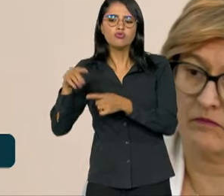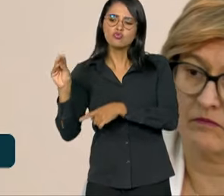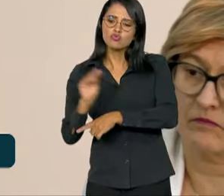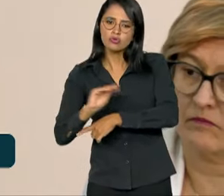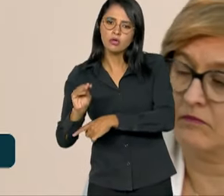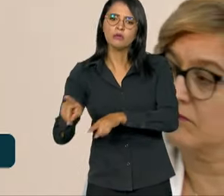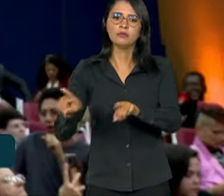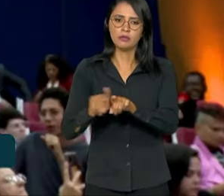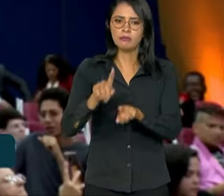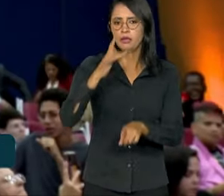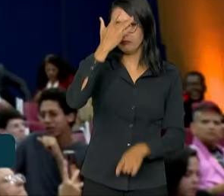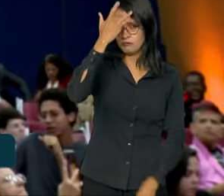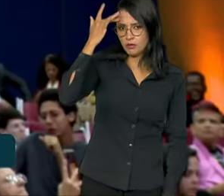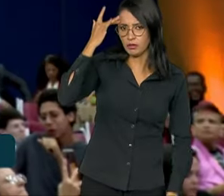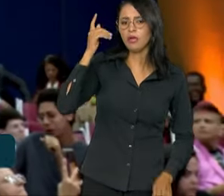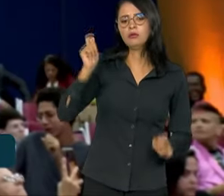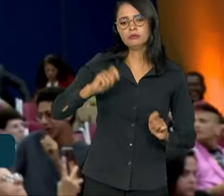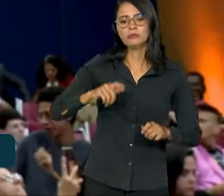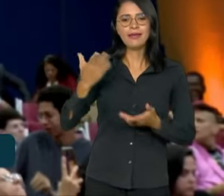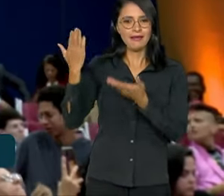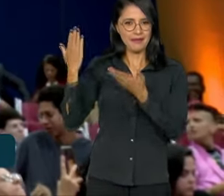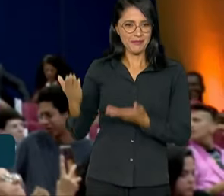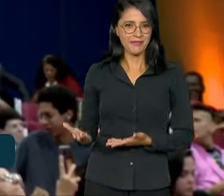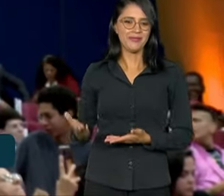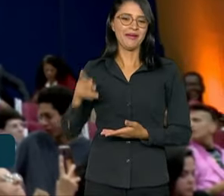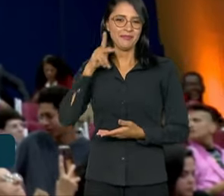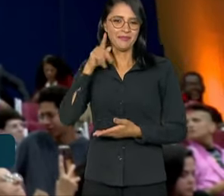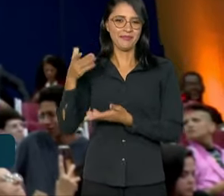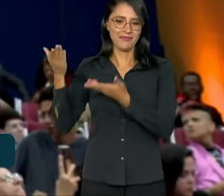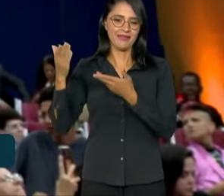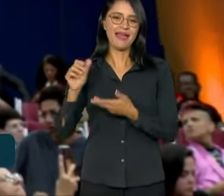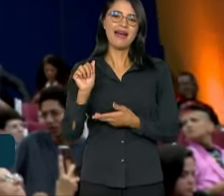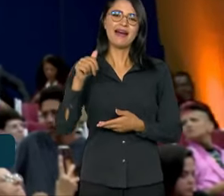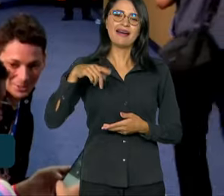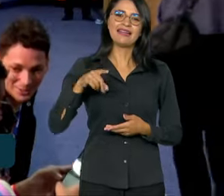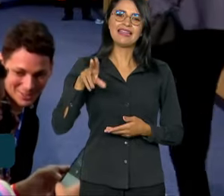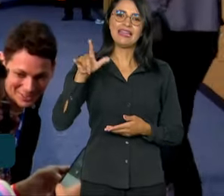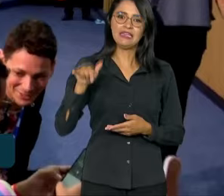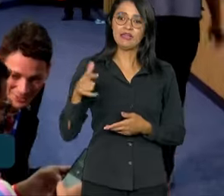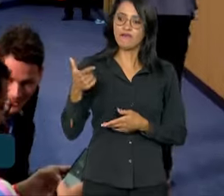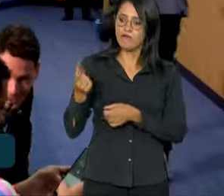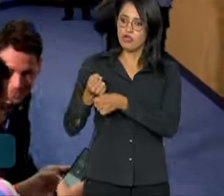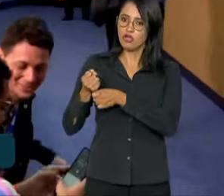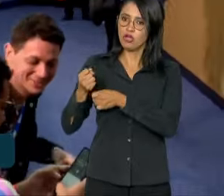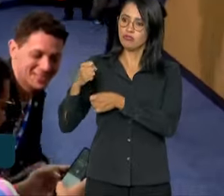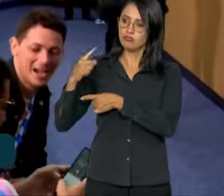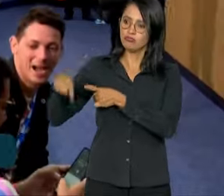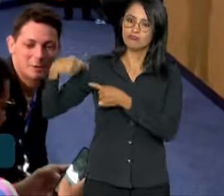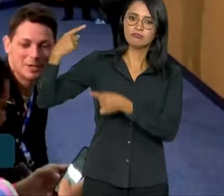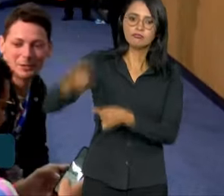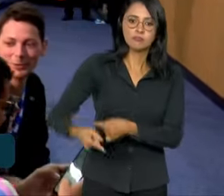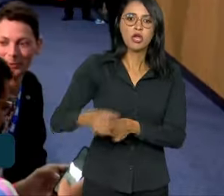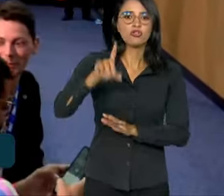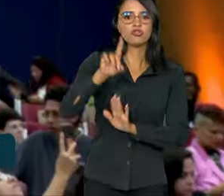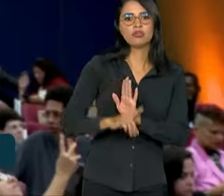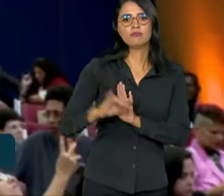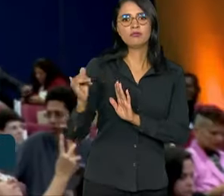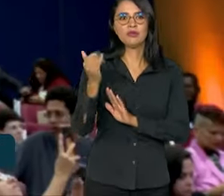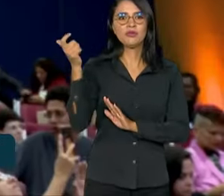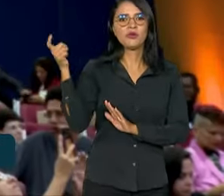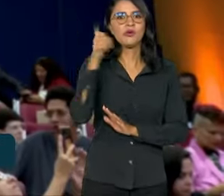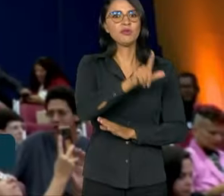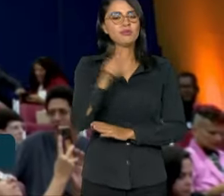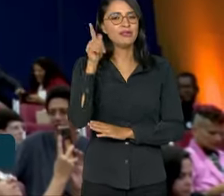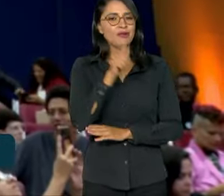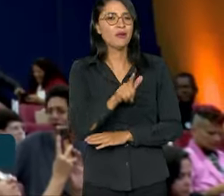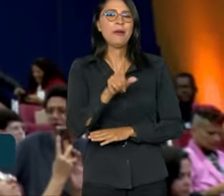na saúde mental. Para a paraibana Andreia, passados 20 anos, direitos importantes foram conquistados, mas